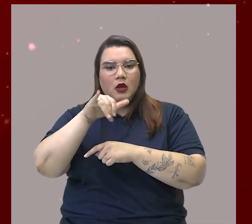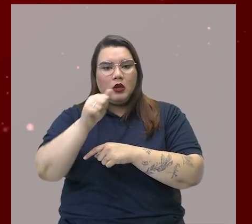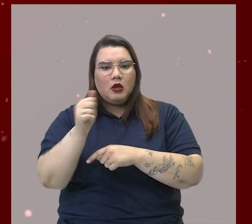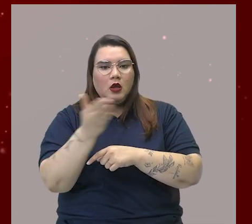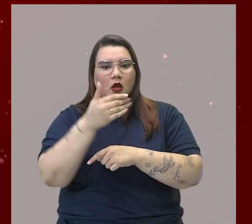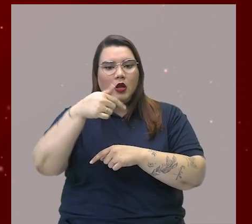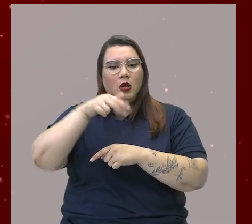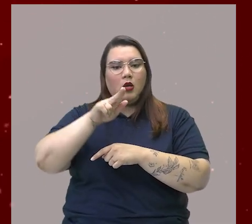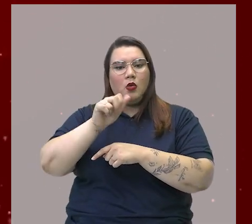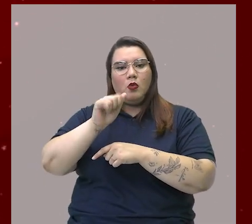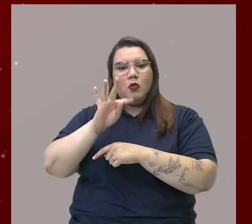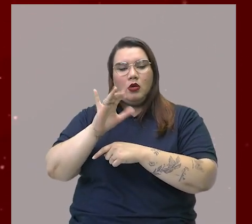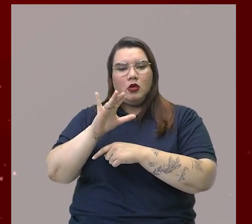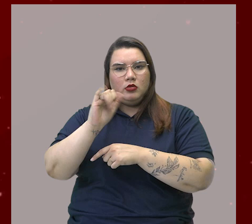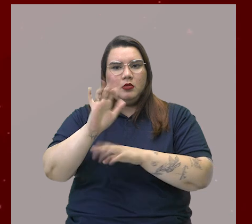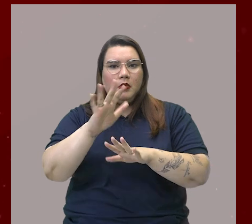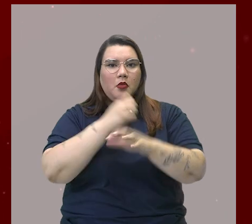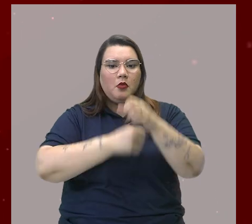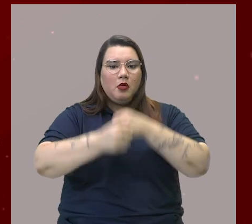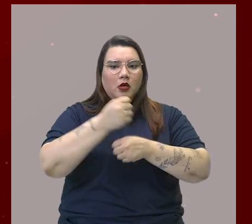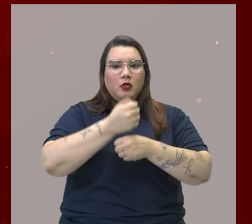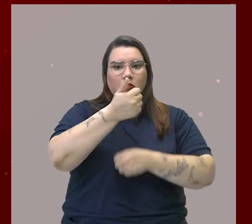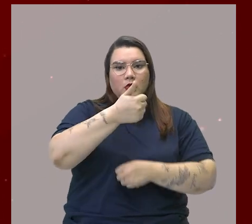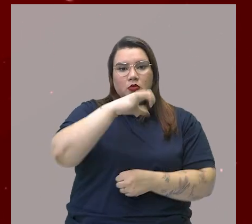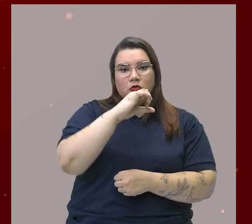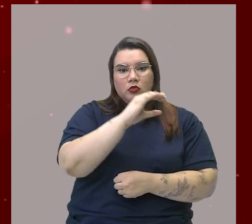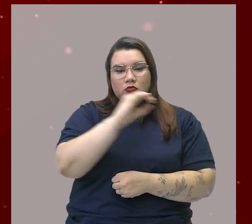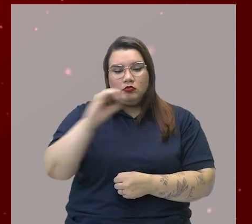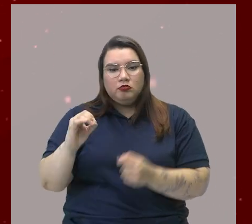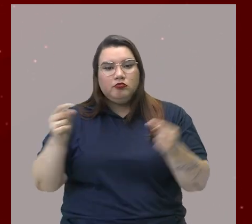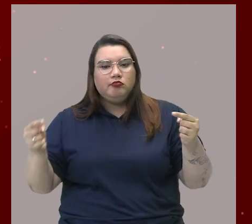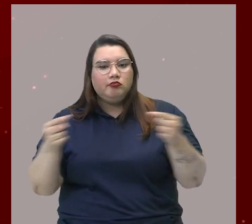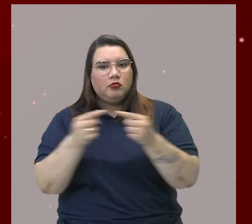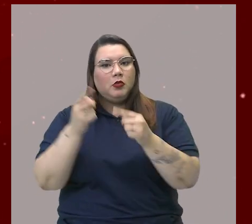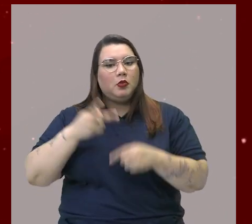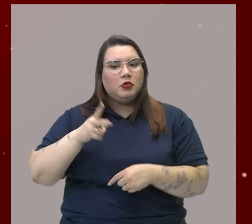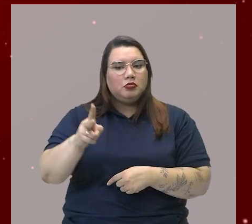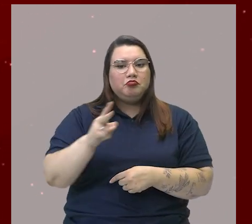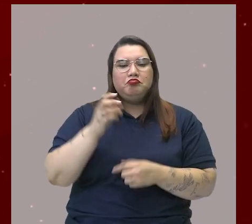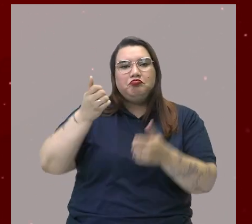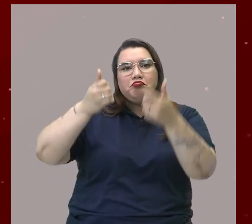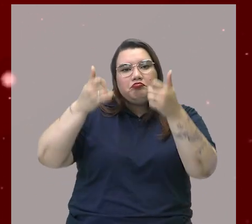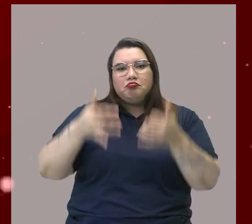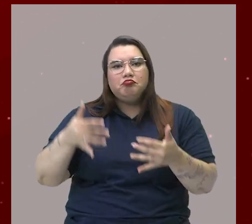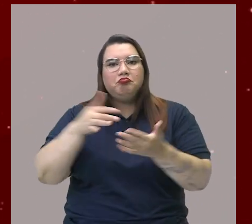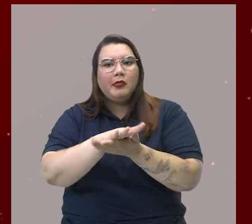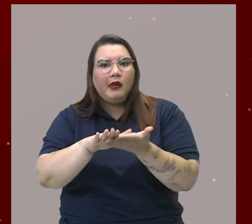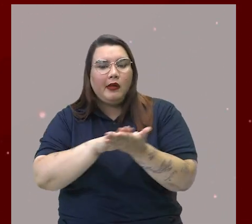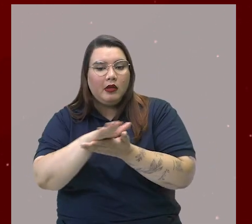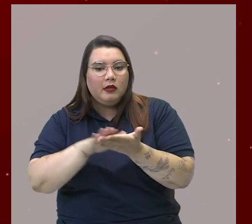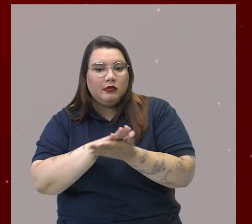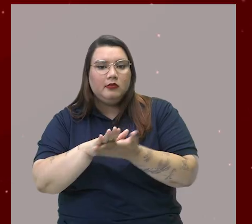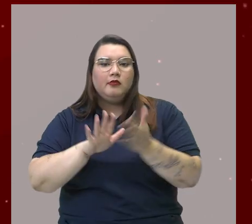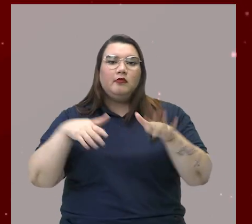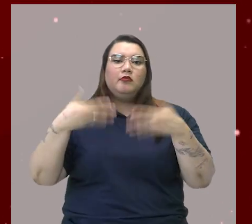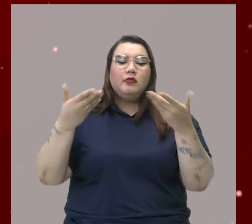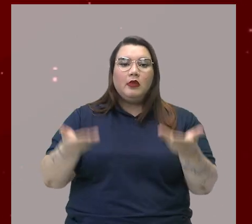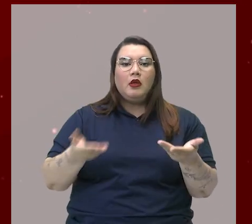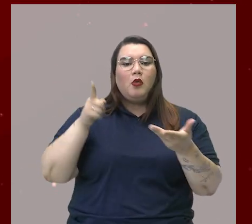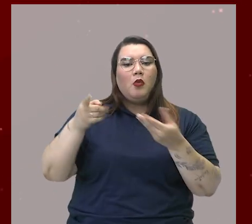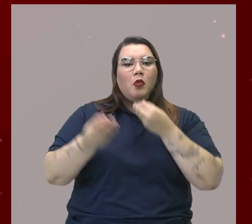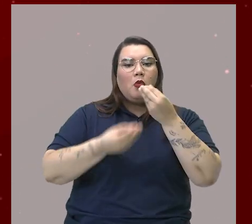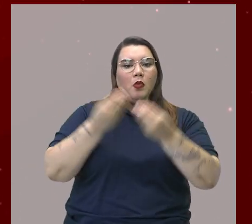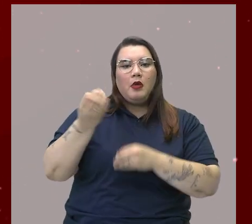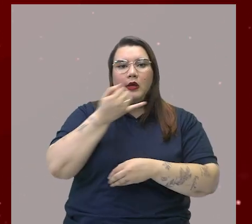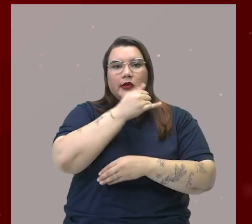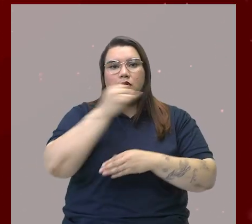1900, algumas questões intrigantes a respeito da energia térmica radiante continuavam sem resposta. A maneira como a